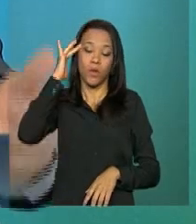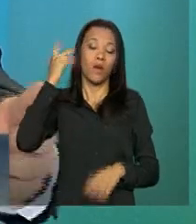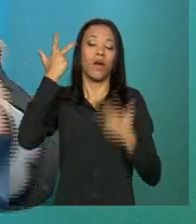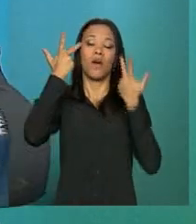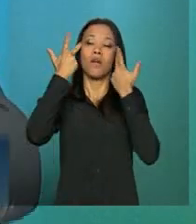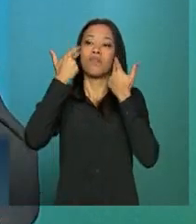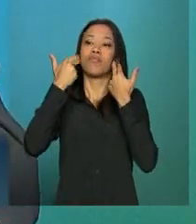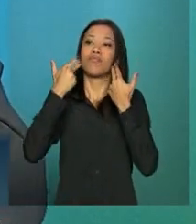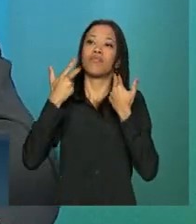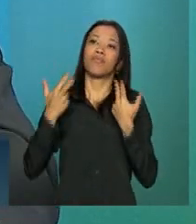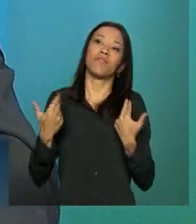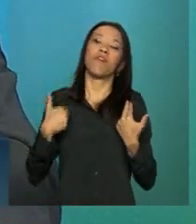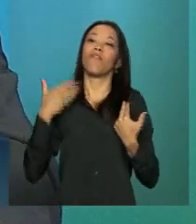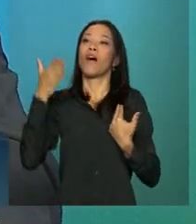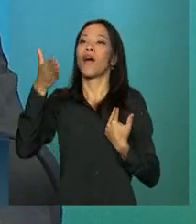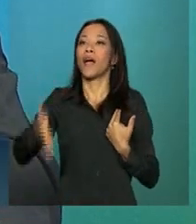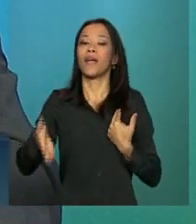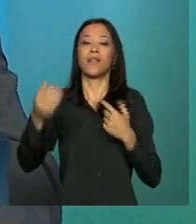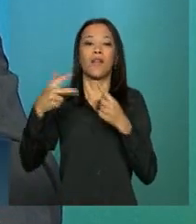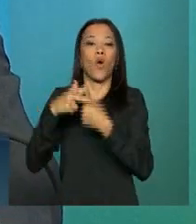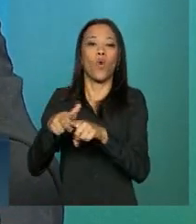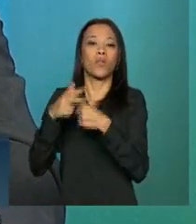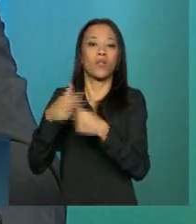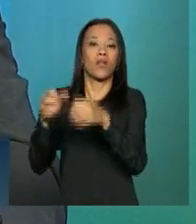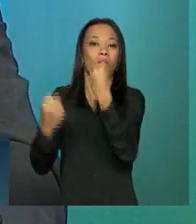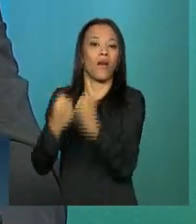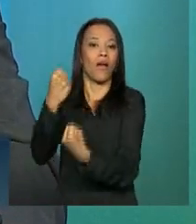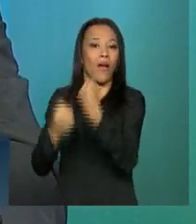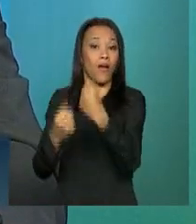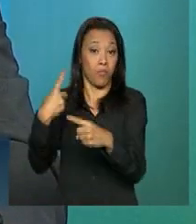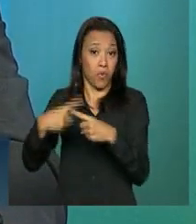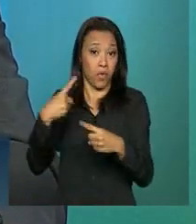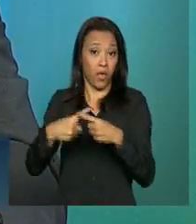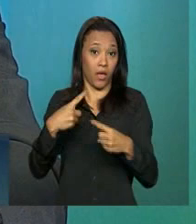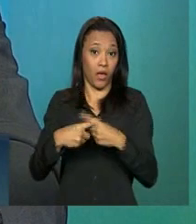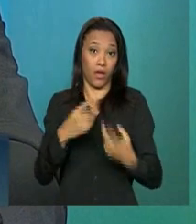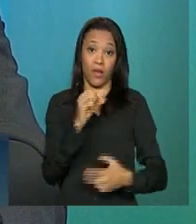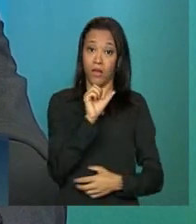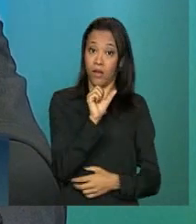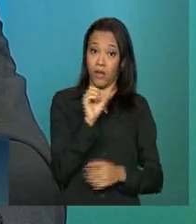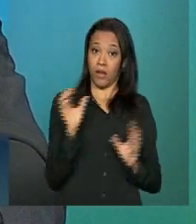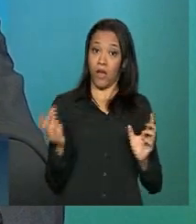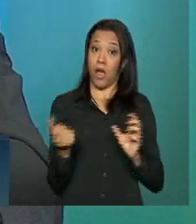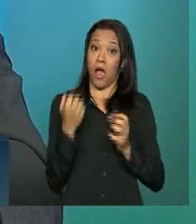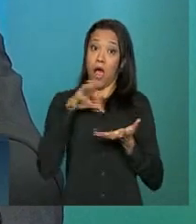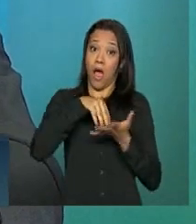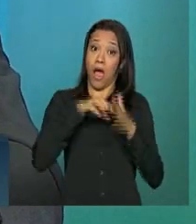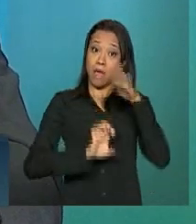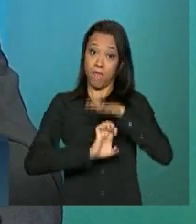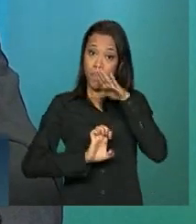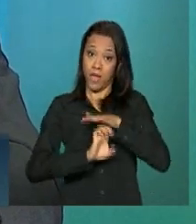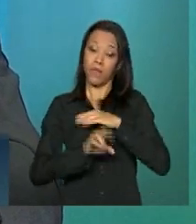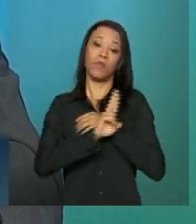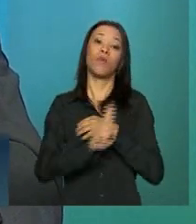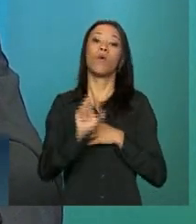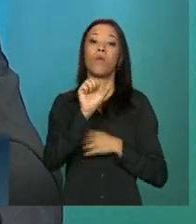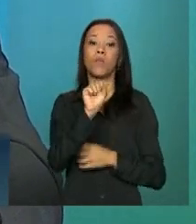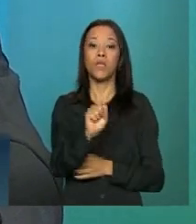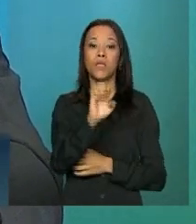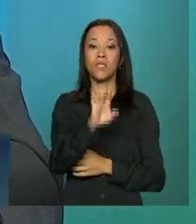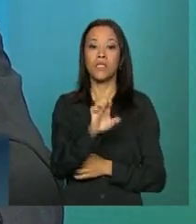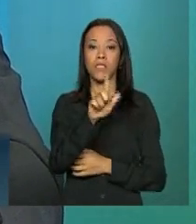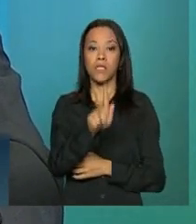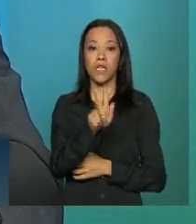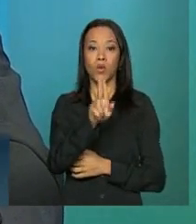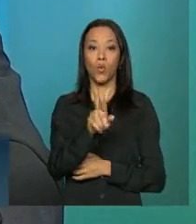que você vai na oficina e o seguro vai te pagar. O impacto disso na qualidade de vida das